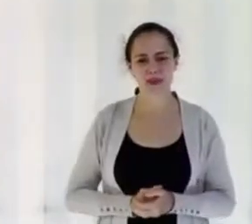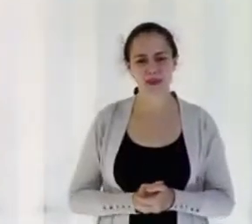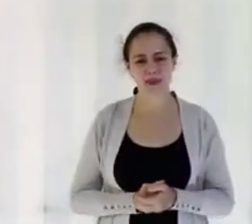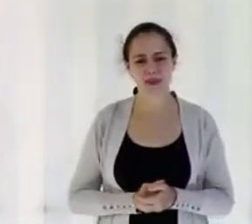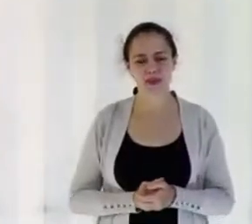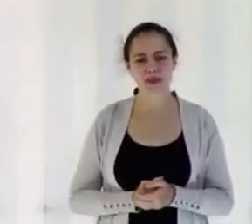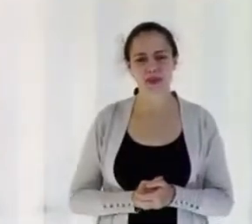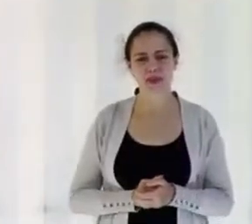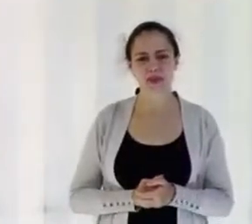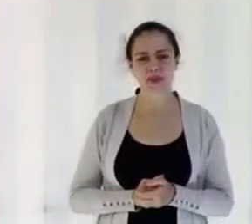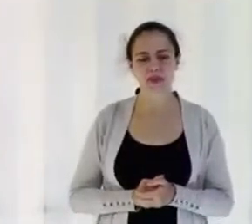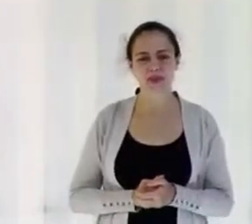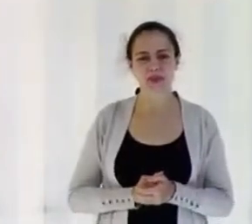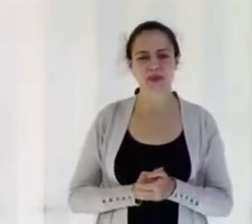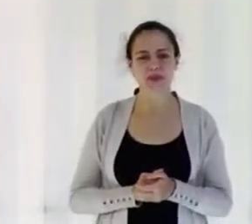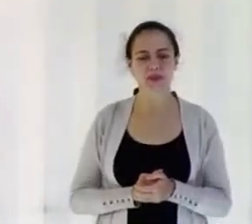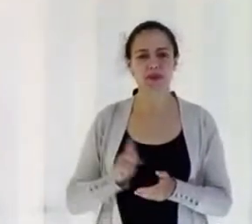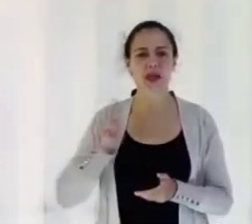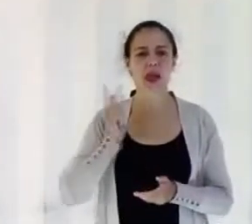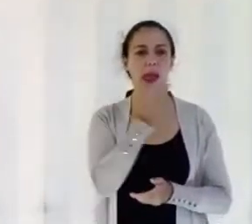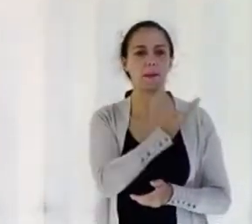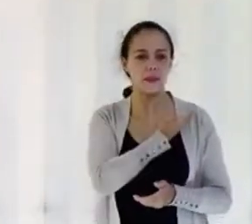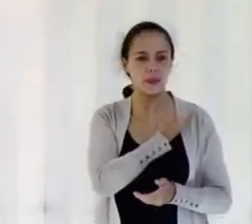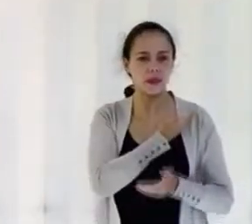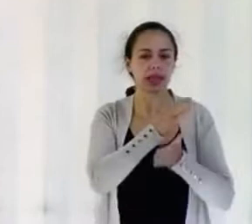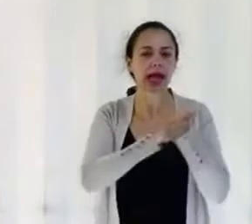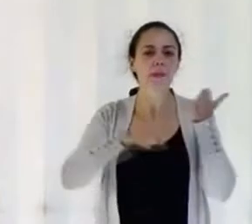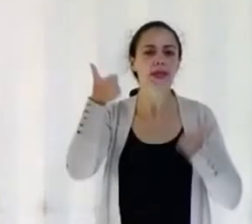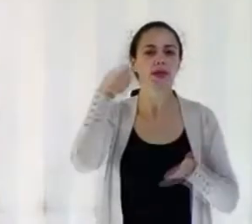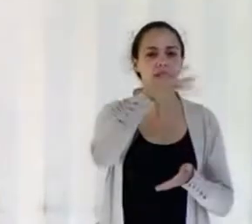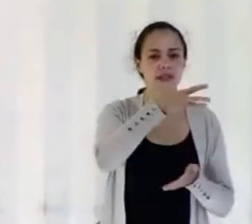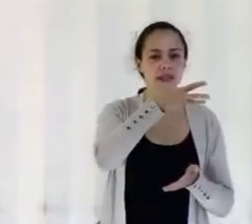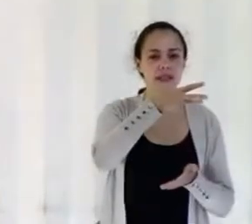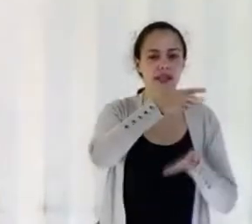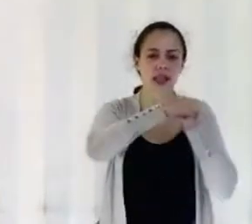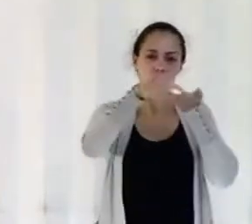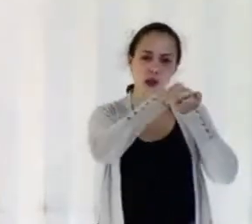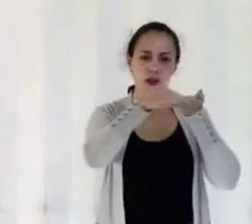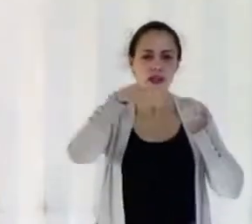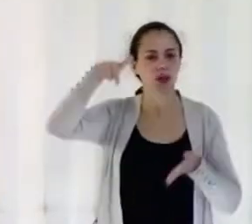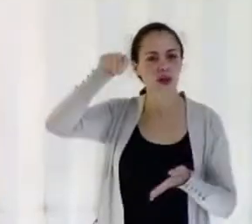Hebreus capítulo 13, os versículos de 7 a 17.